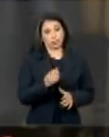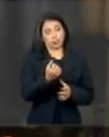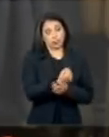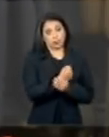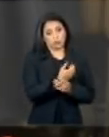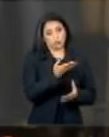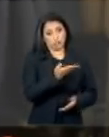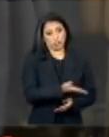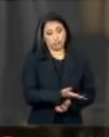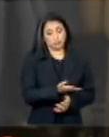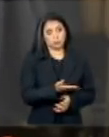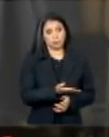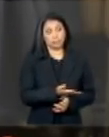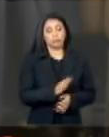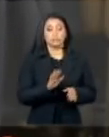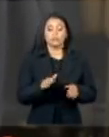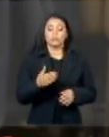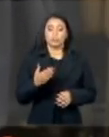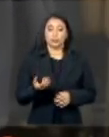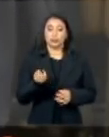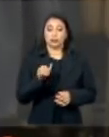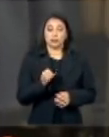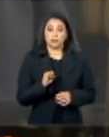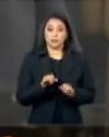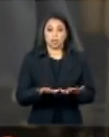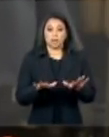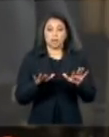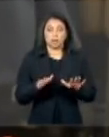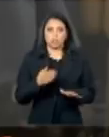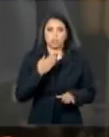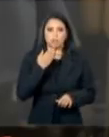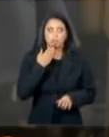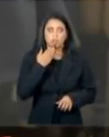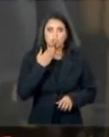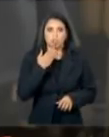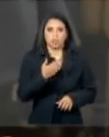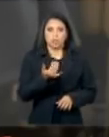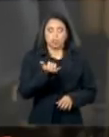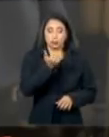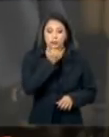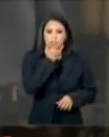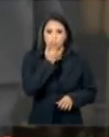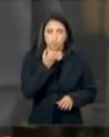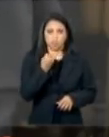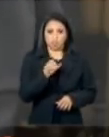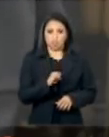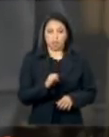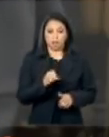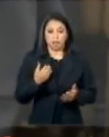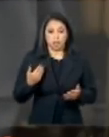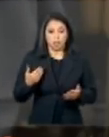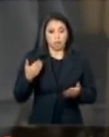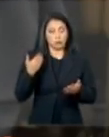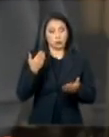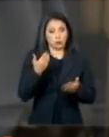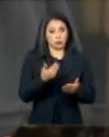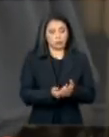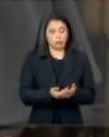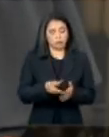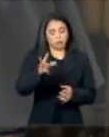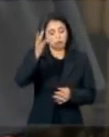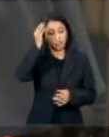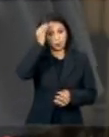com se considere com todo respeito com a devida vênia que o prazo decadencial se inicia está no entendimento de